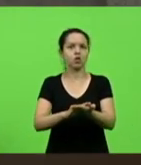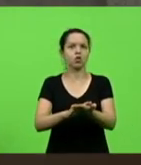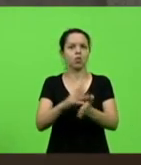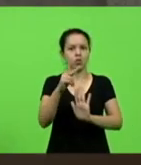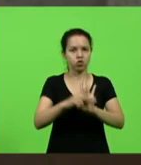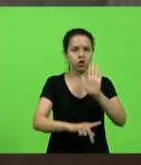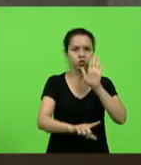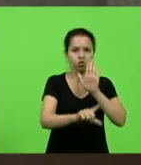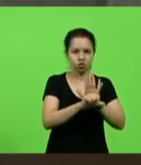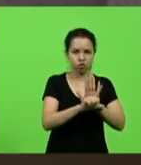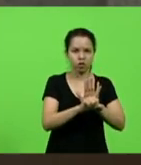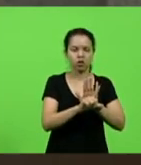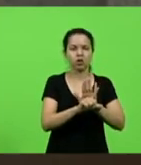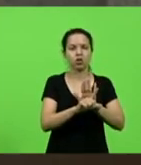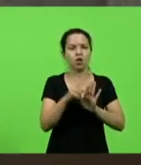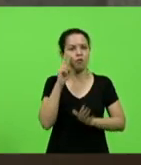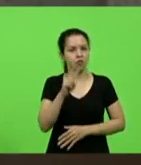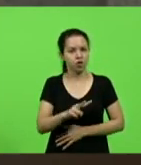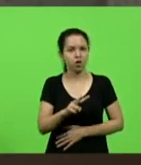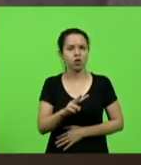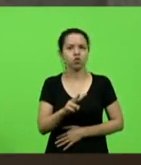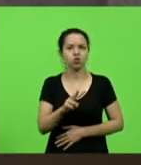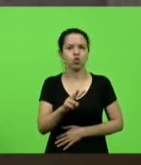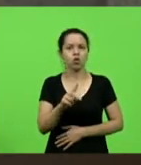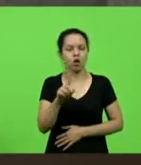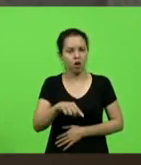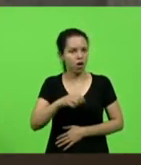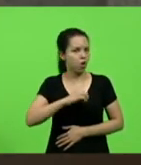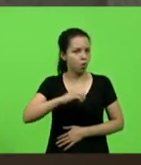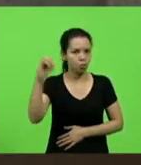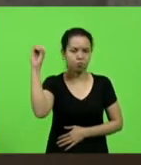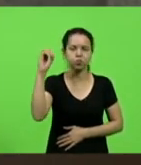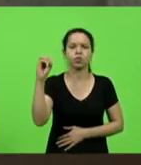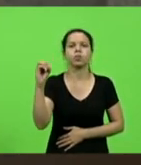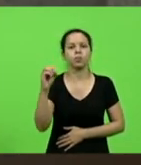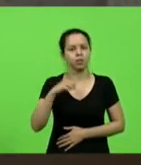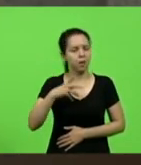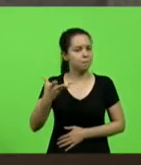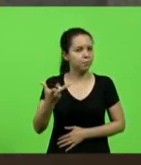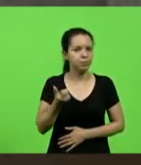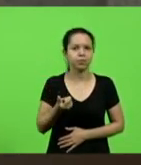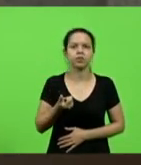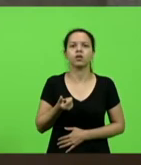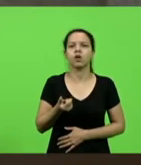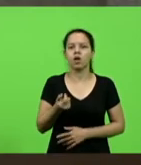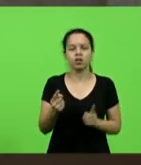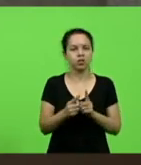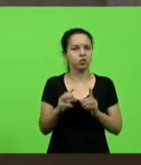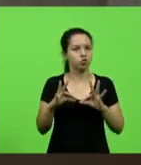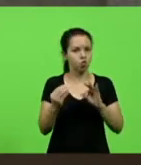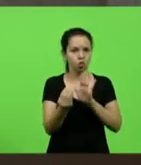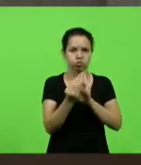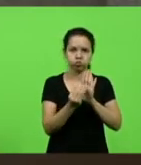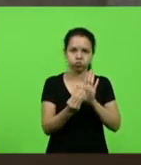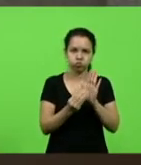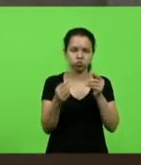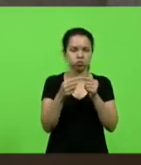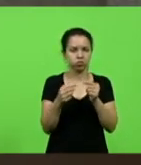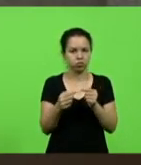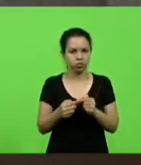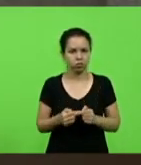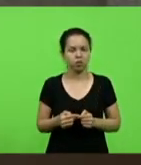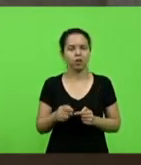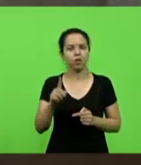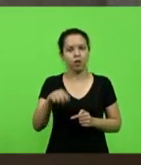lei, eu vejo que é incrível, excepcional, atende todas as prerrogativas, né? Tanto quanto